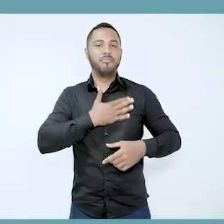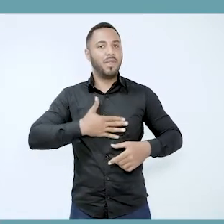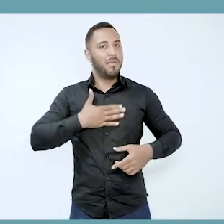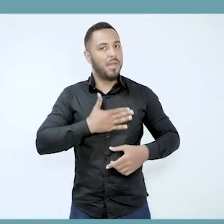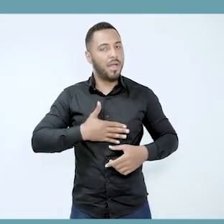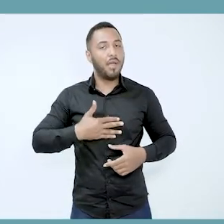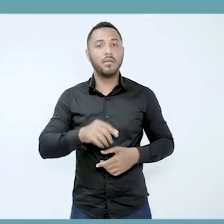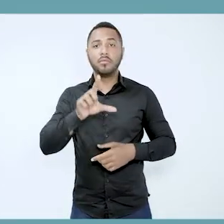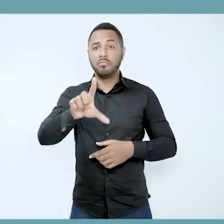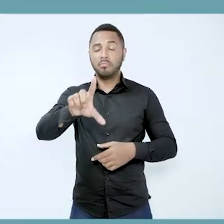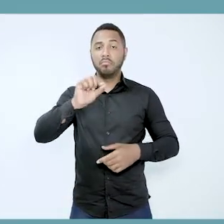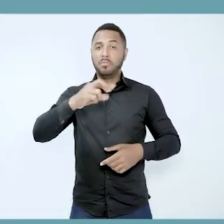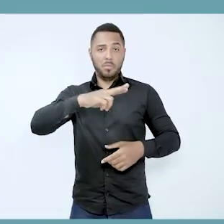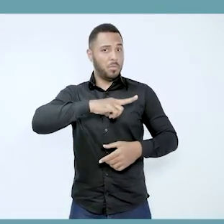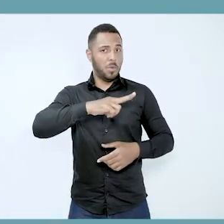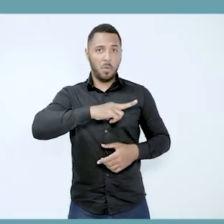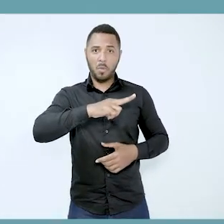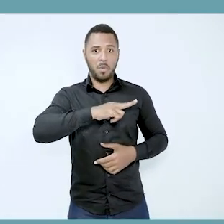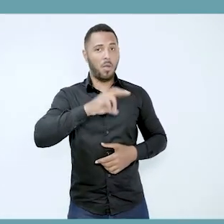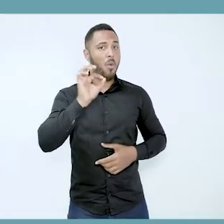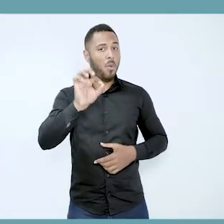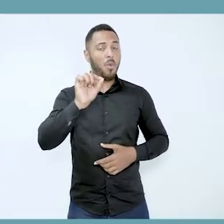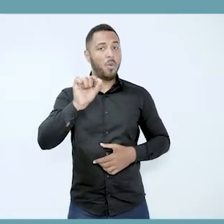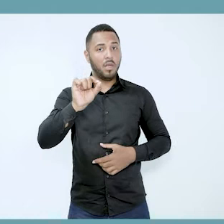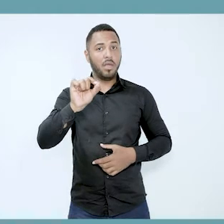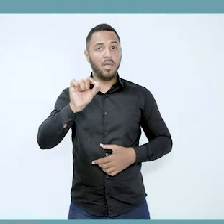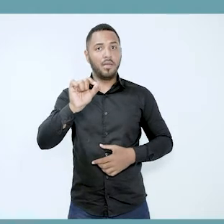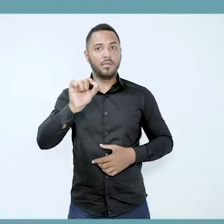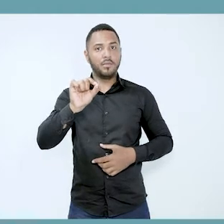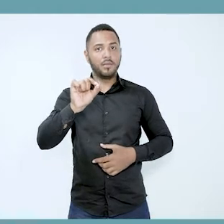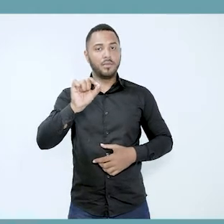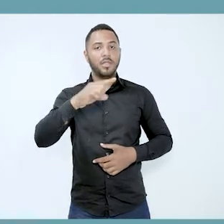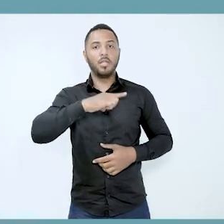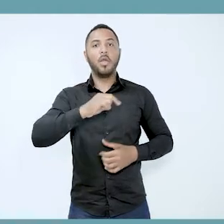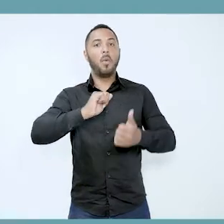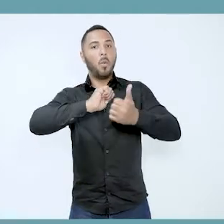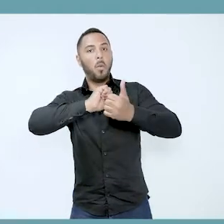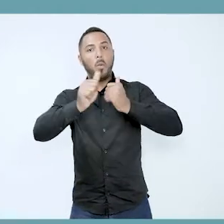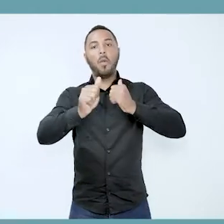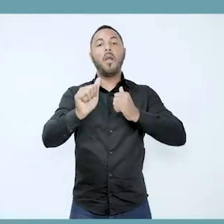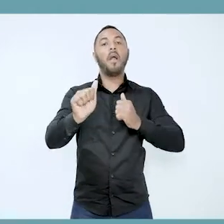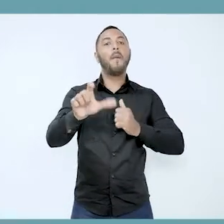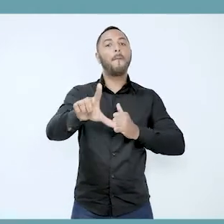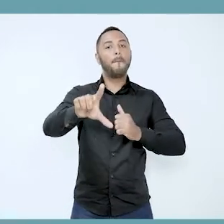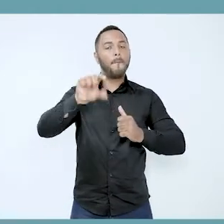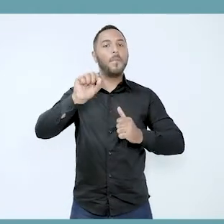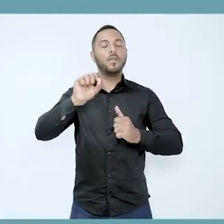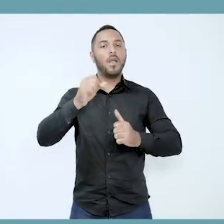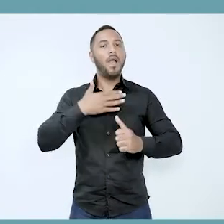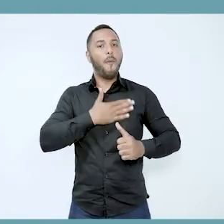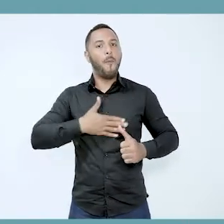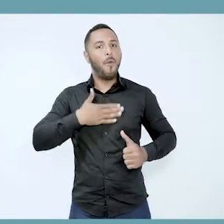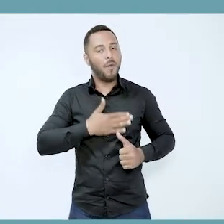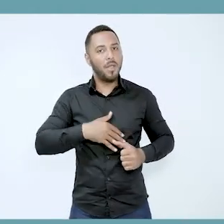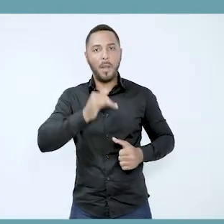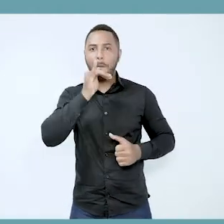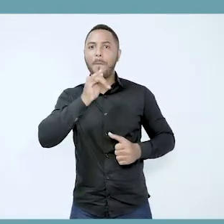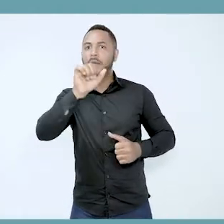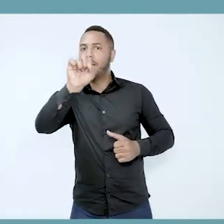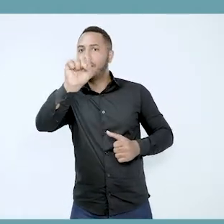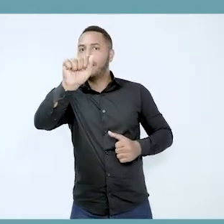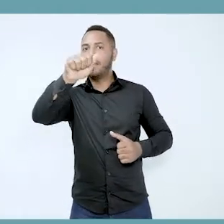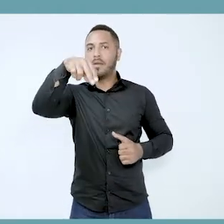cariocas. Preferíamos nós mesmos pregar as cores do nosso time preferido, no caso o